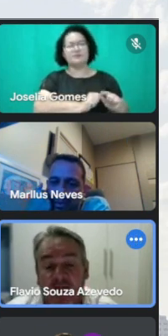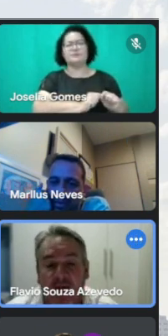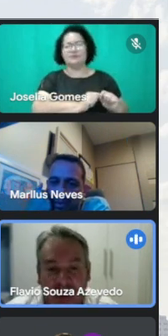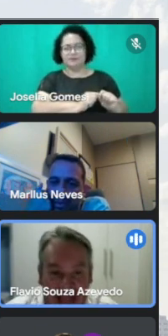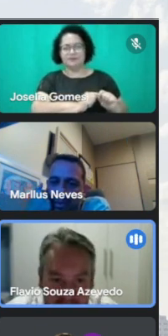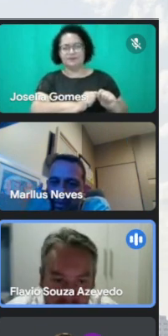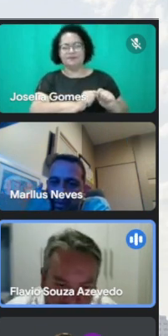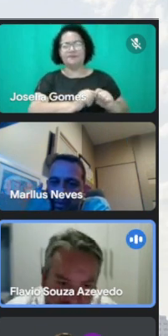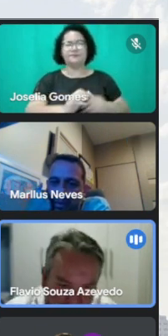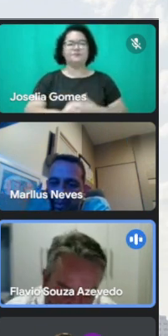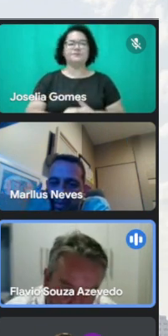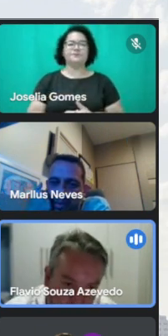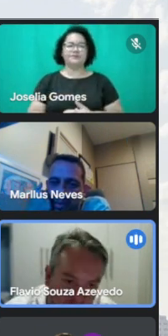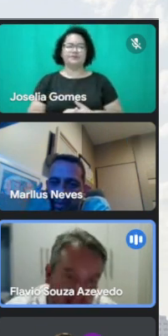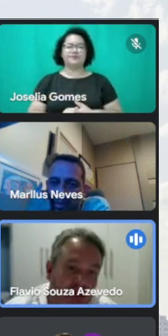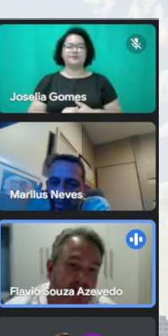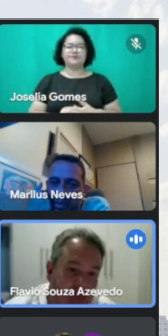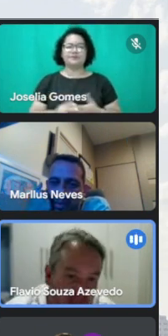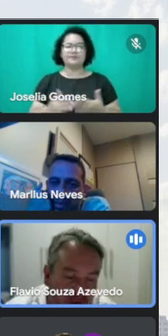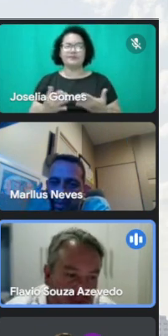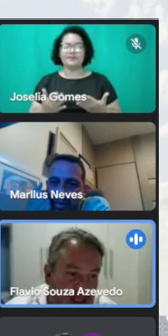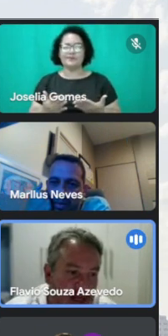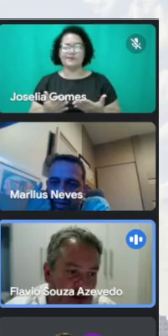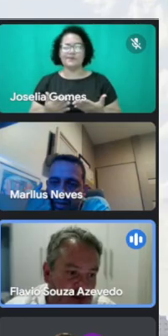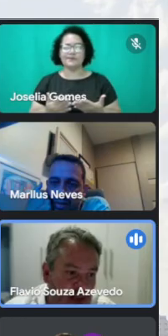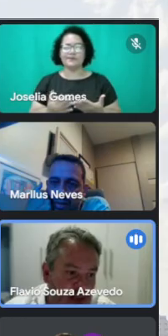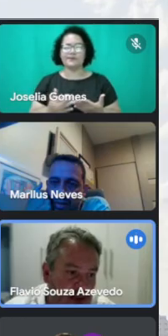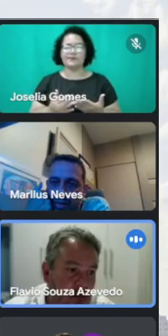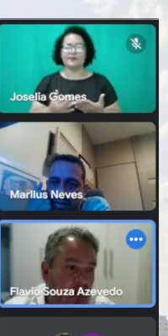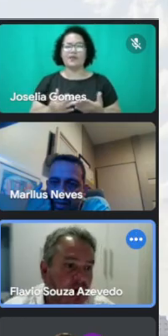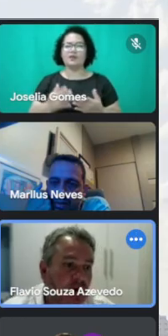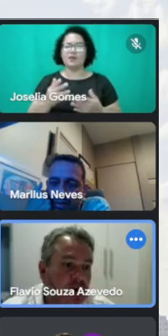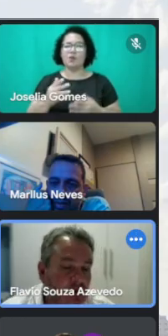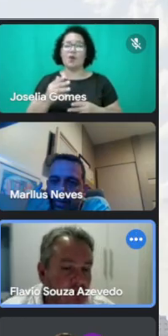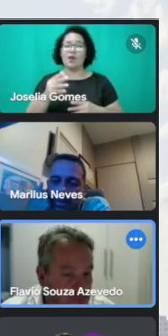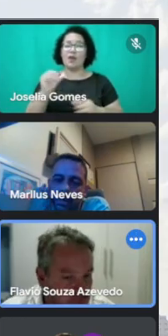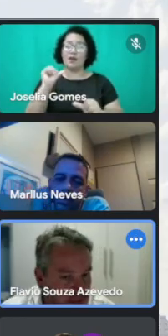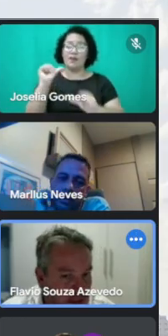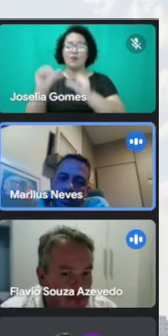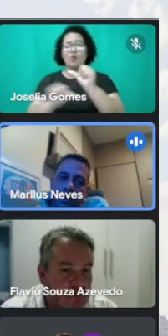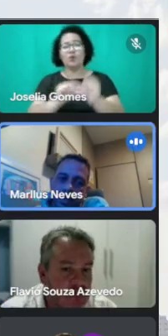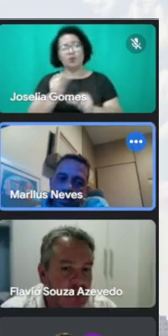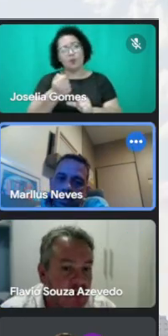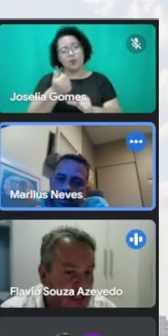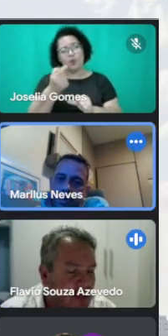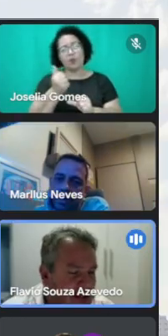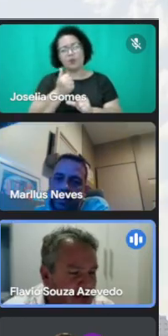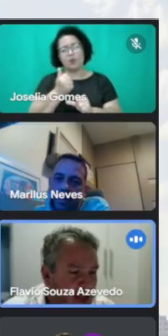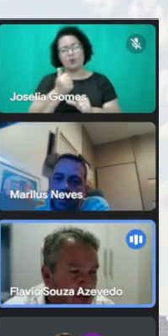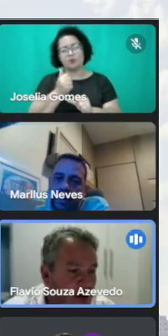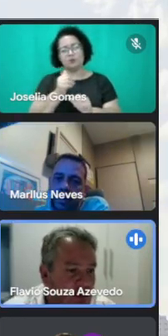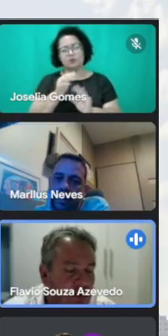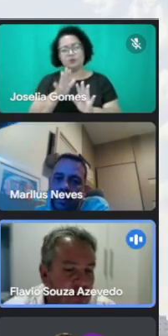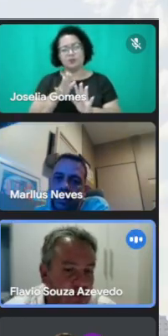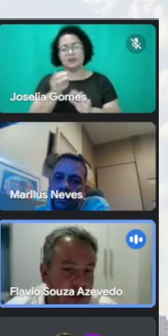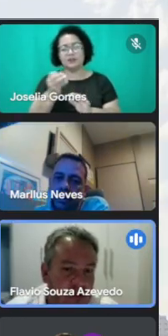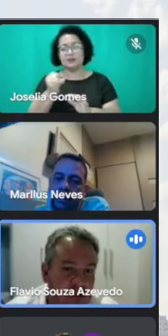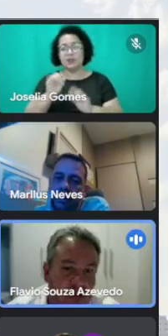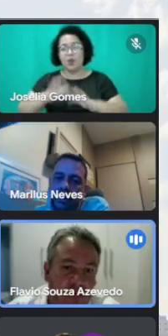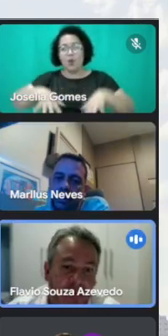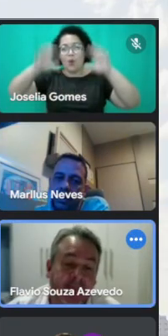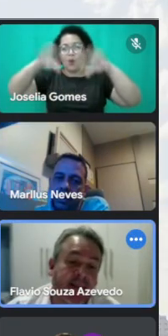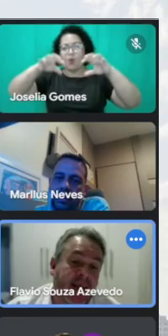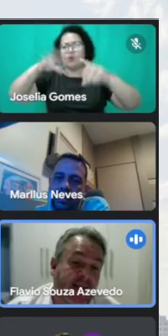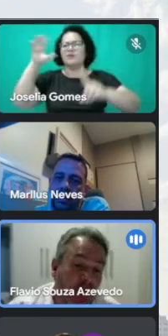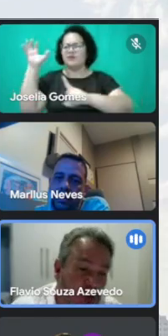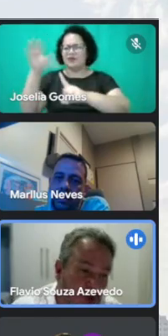ele. Mas a água que cai sobre ele dá uma alteraçãozinha assim. Sim. Com certeza tem uma influência, tá